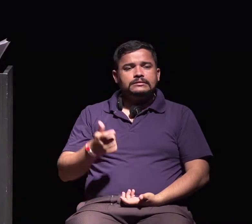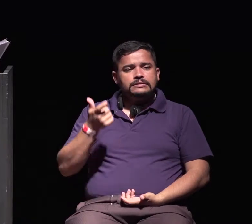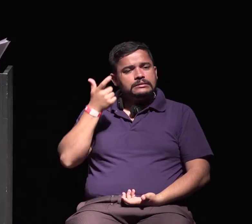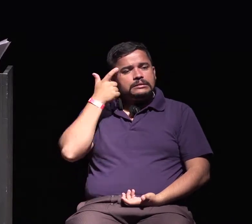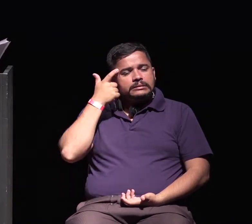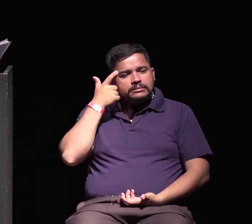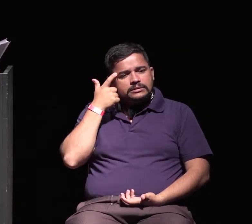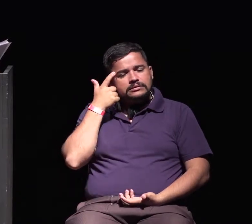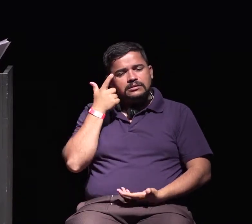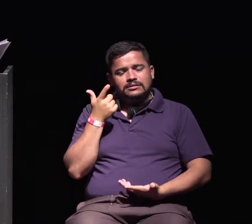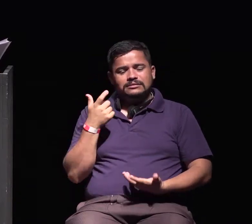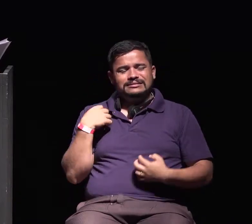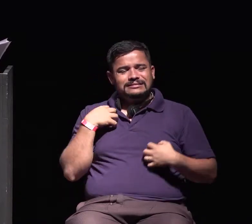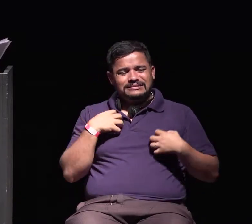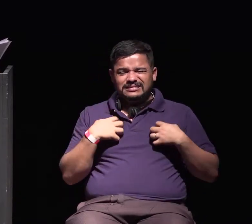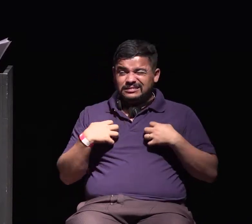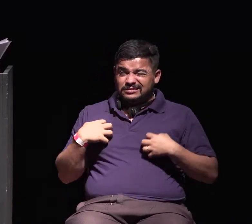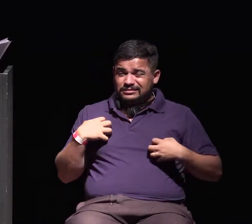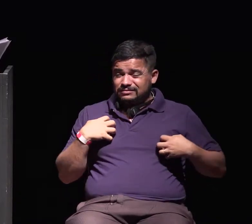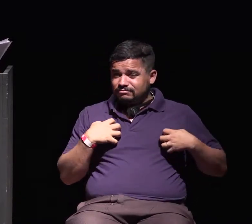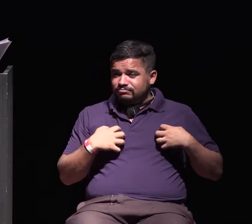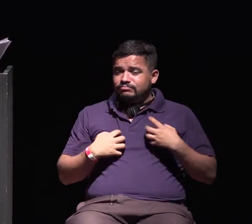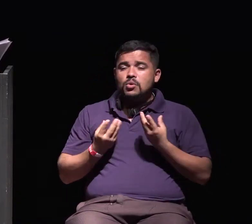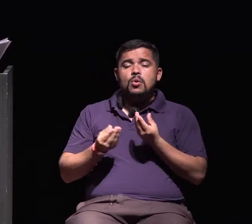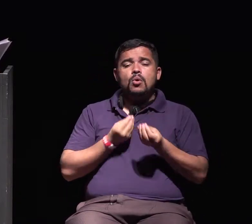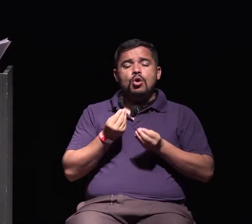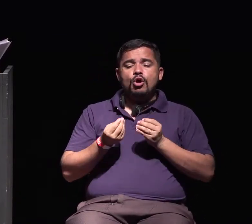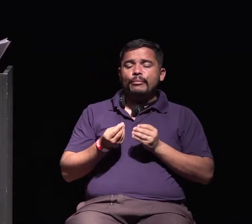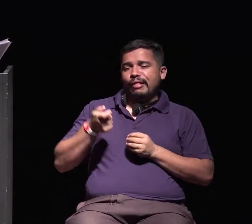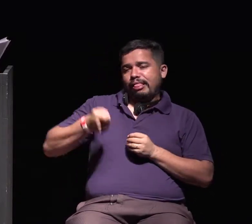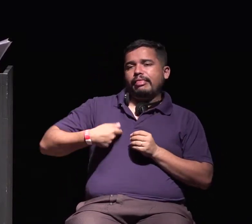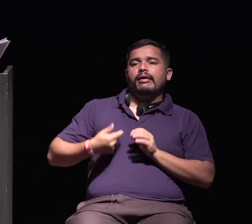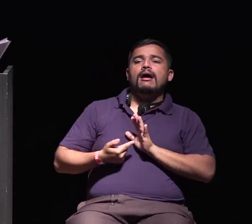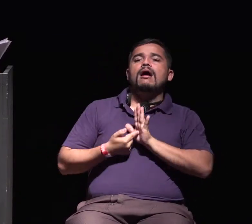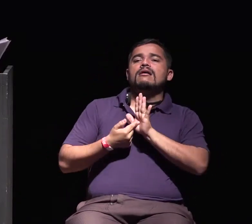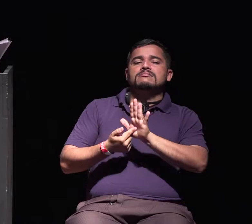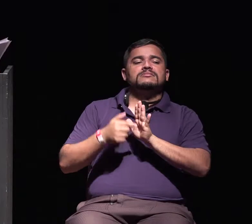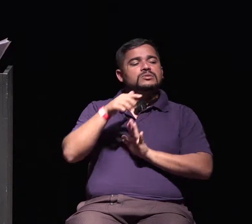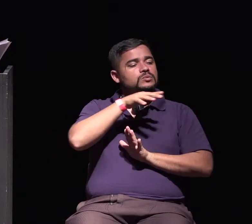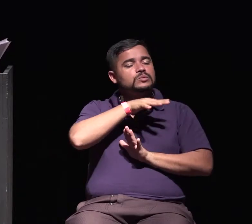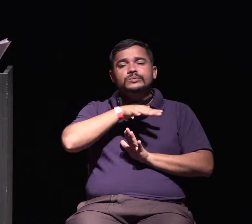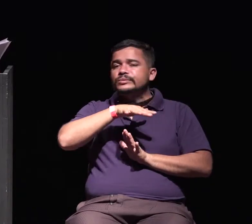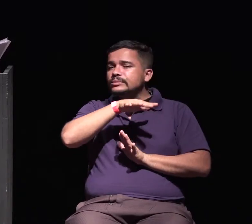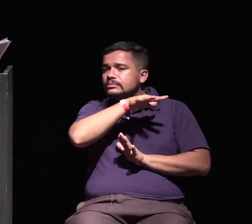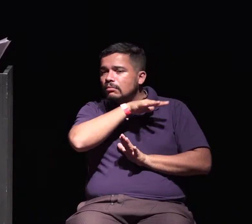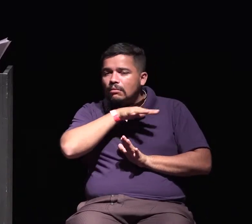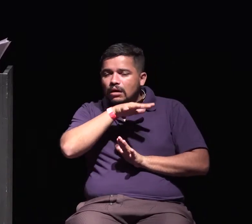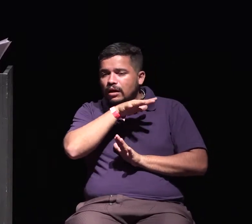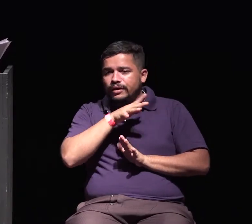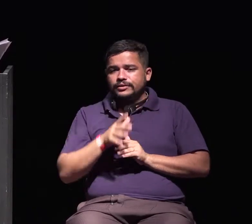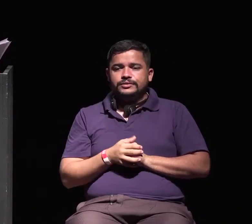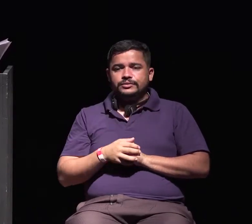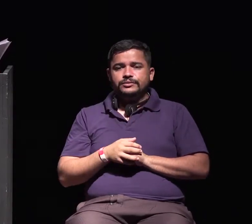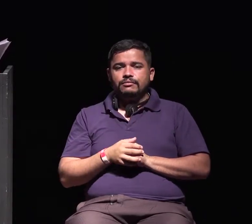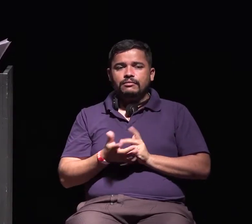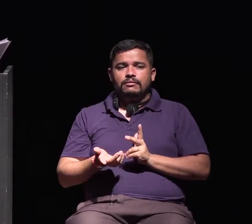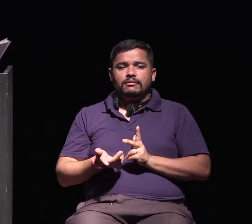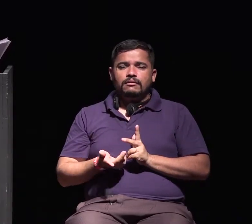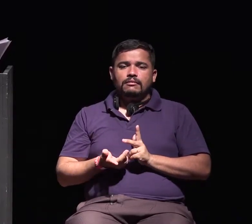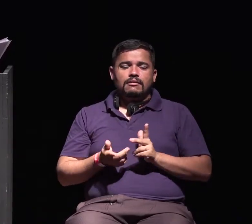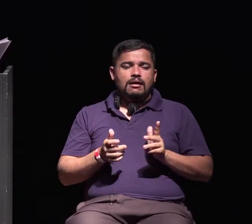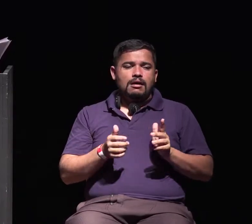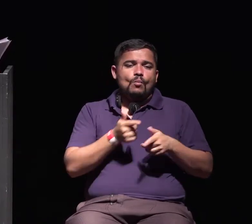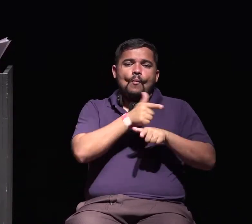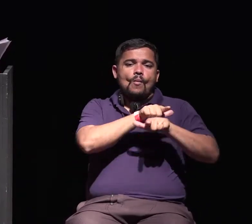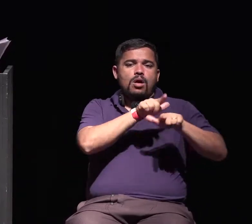pensando muito insatisfeita na obrigatoriedade de me apresentar no teatro como um espaço que se pretende neutro, onde